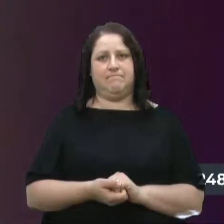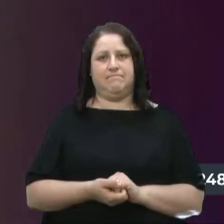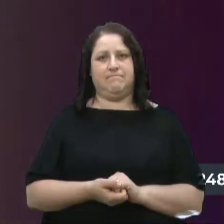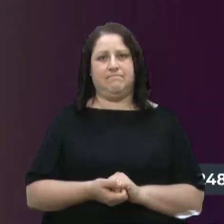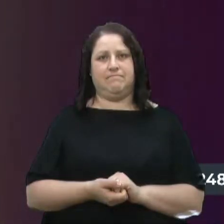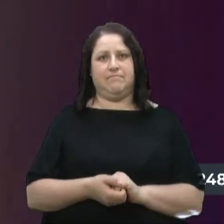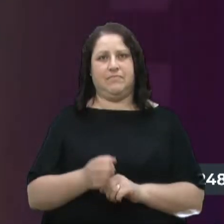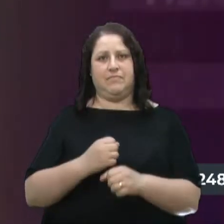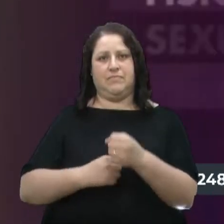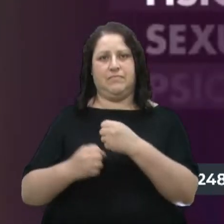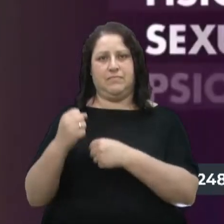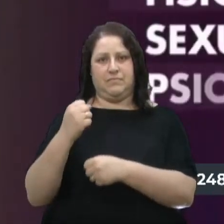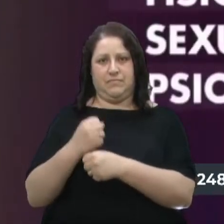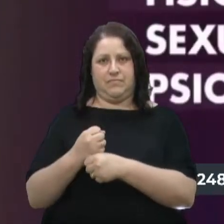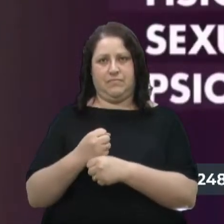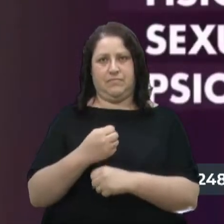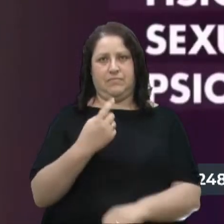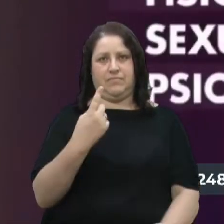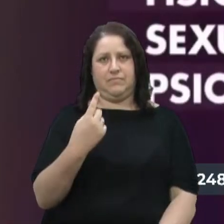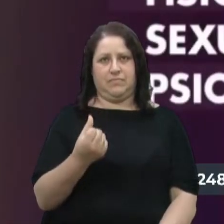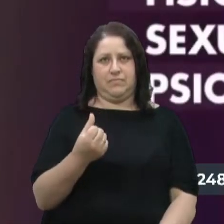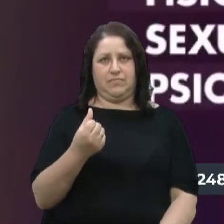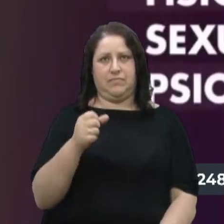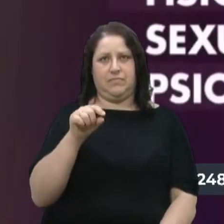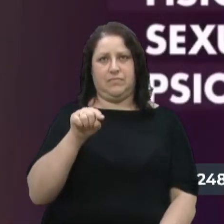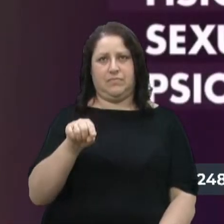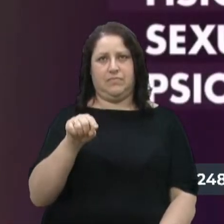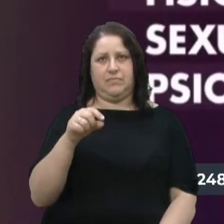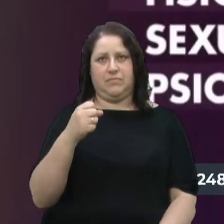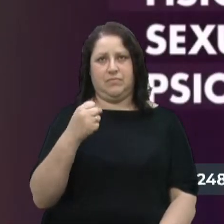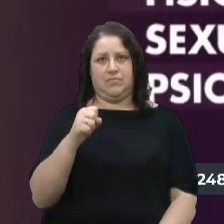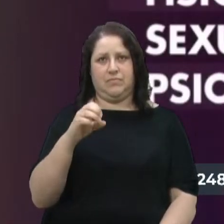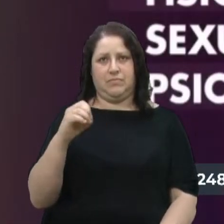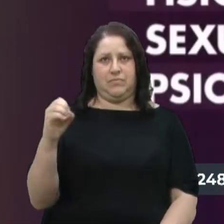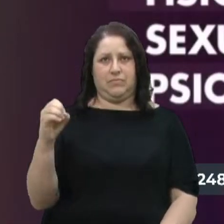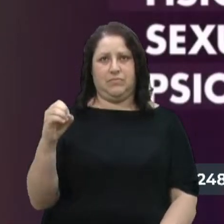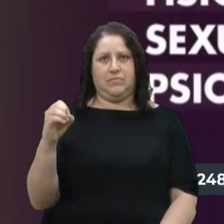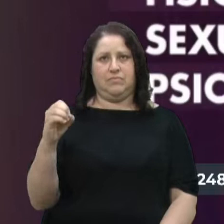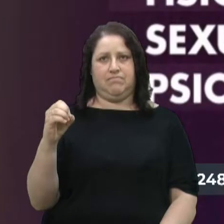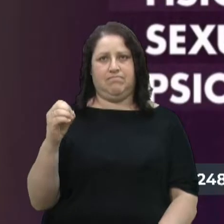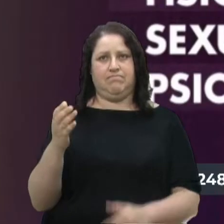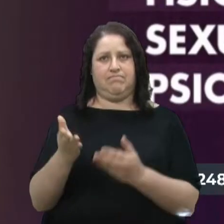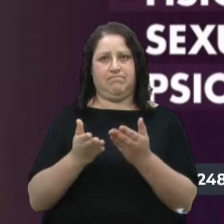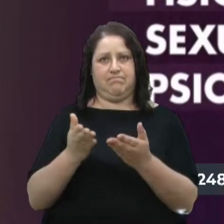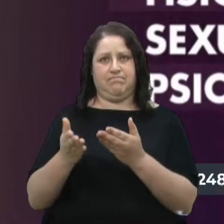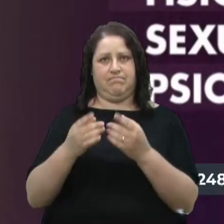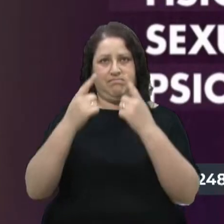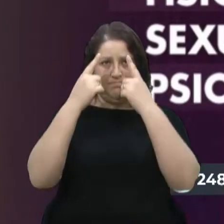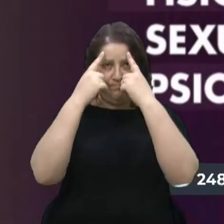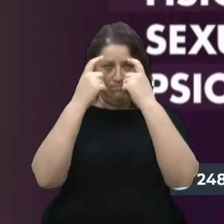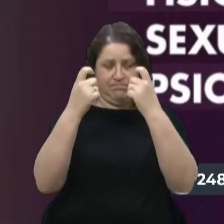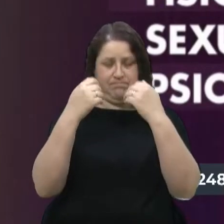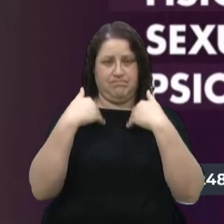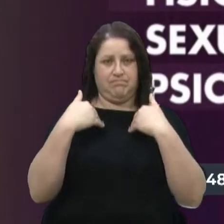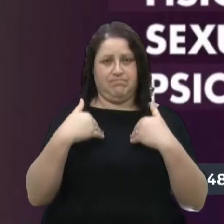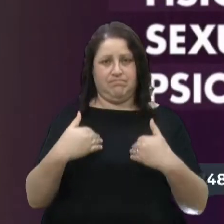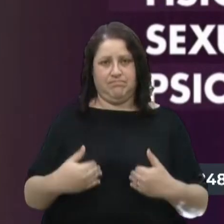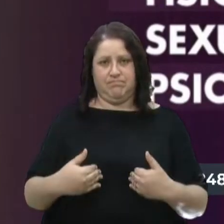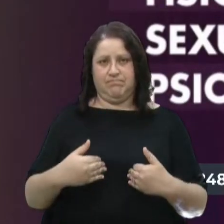No ano passado, foram 16.800 atendimentos. A violência física é a que mais se destaca,